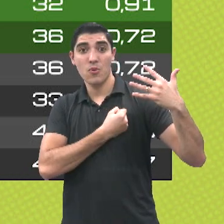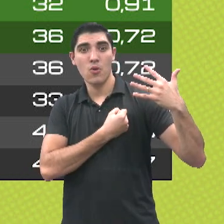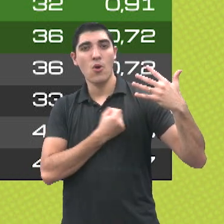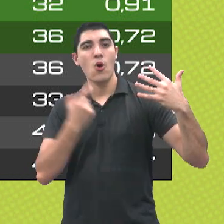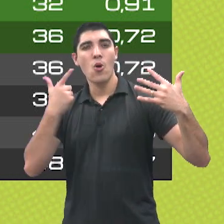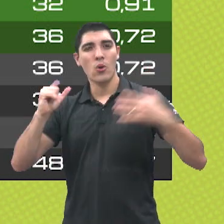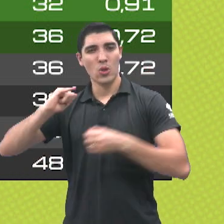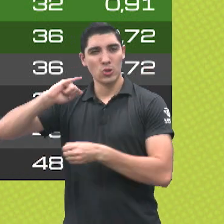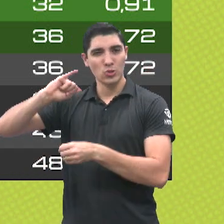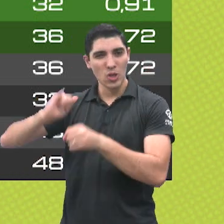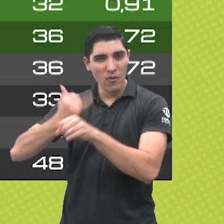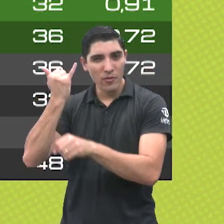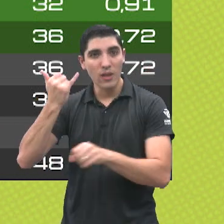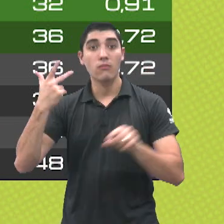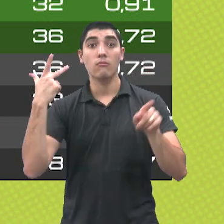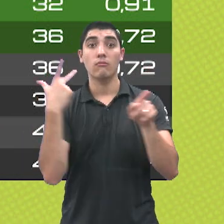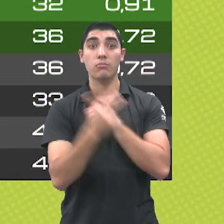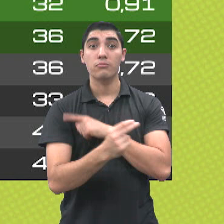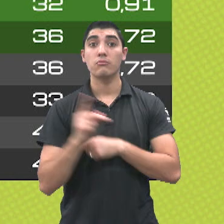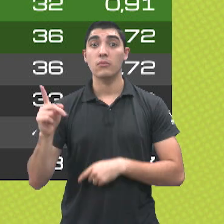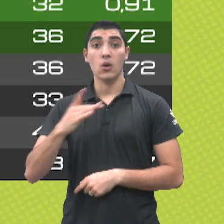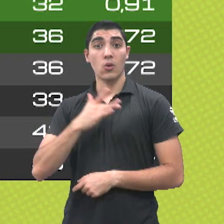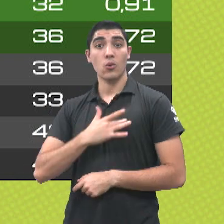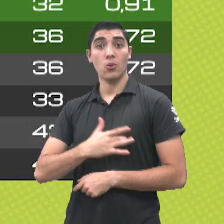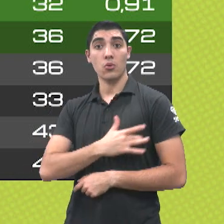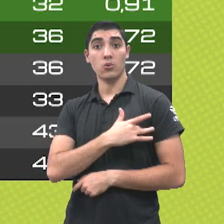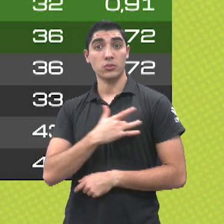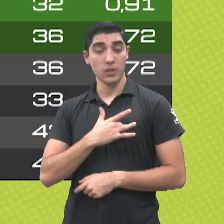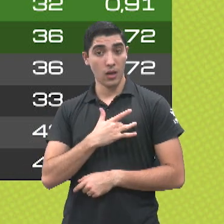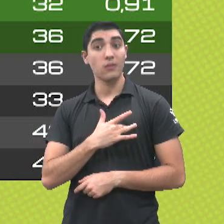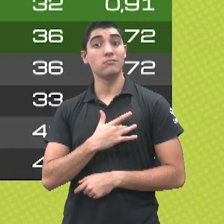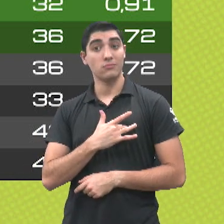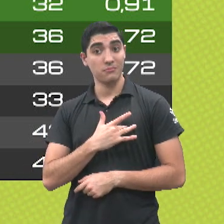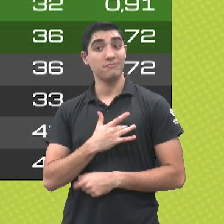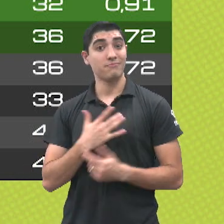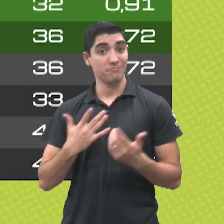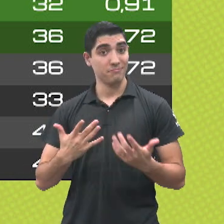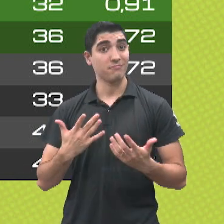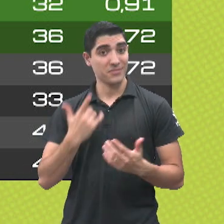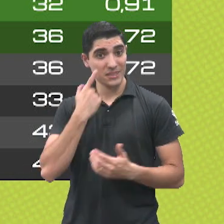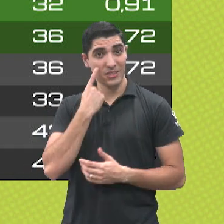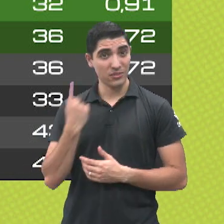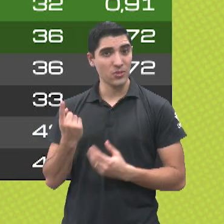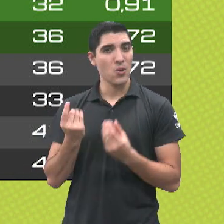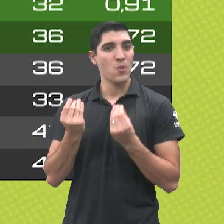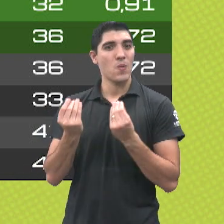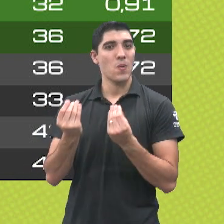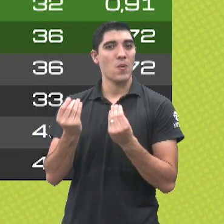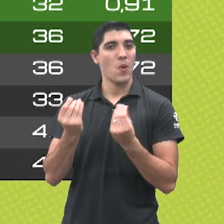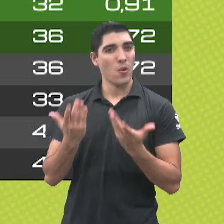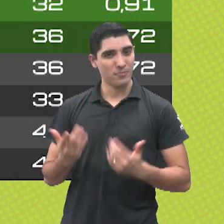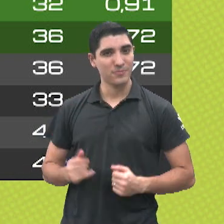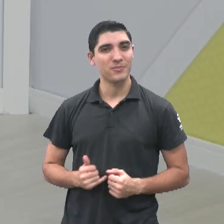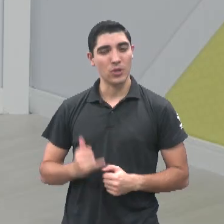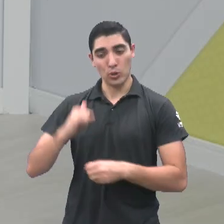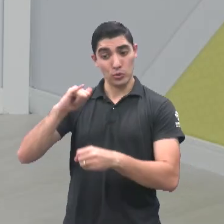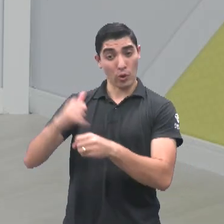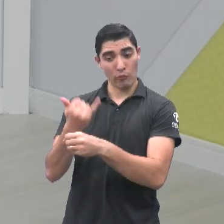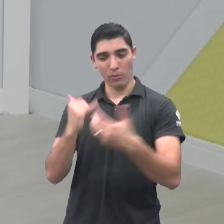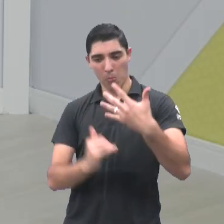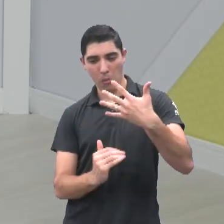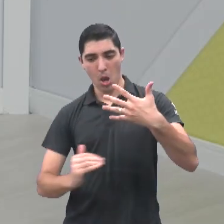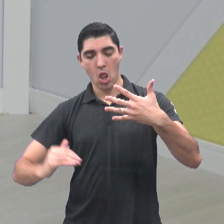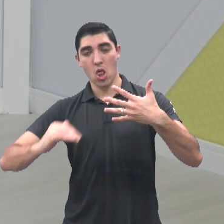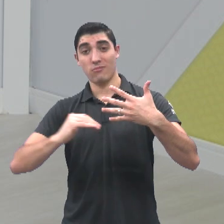Joinville bateu o Cruzeiro, pra você ter uma ideia. Bateu o Cruzeiro e tudo conspira contra, né? Faz parte da vida. Quem tá lá embaixo passa por essas